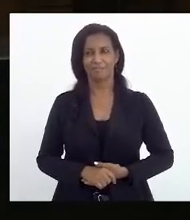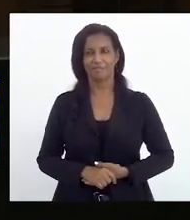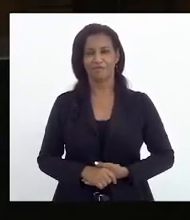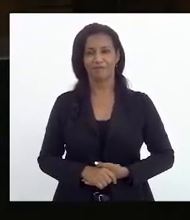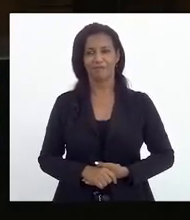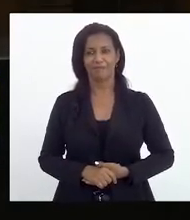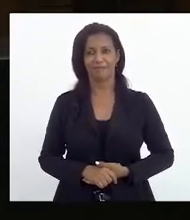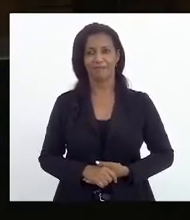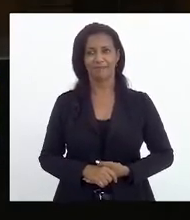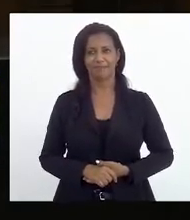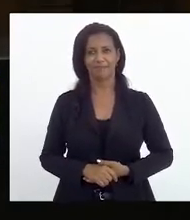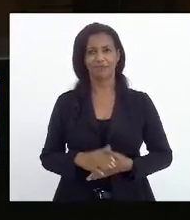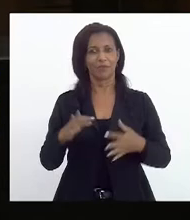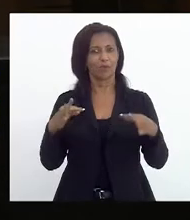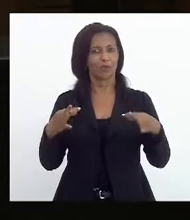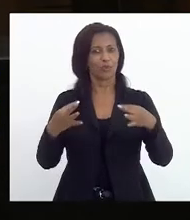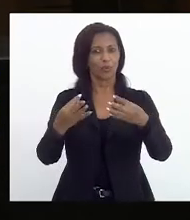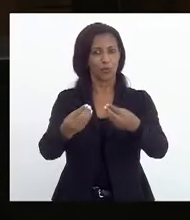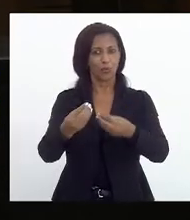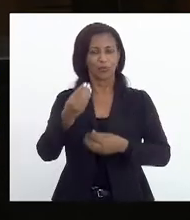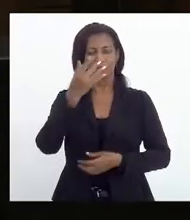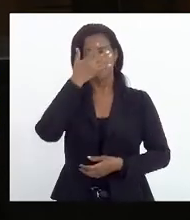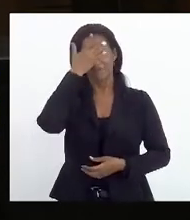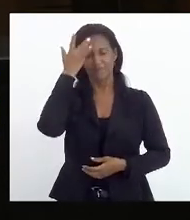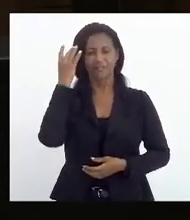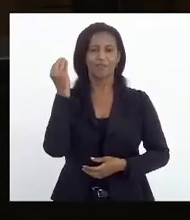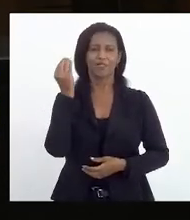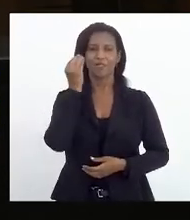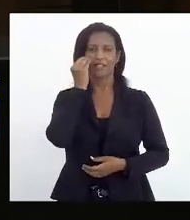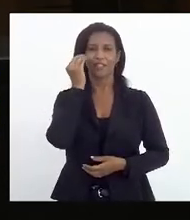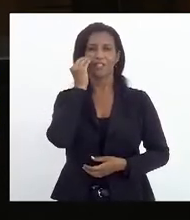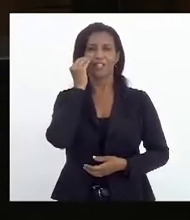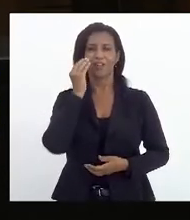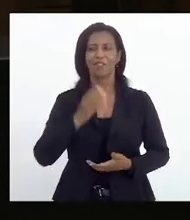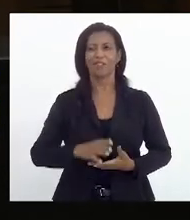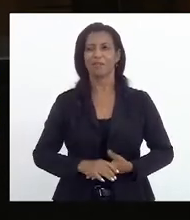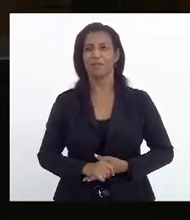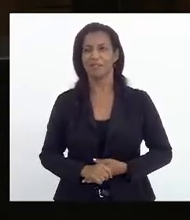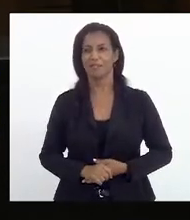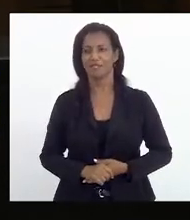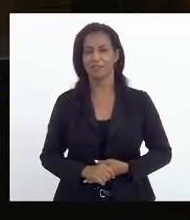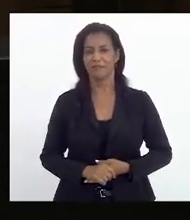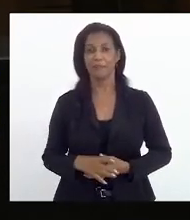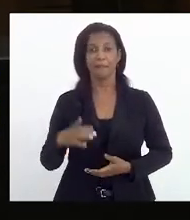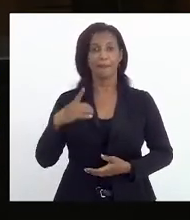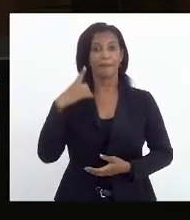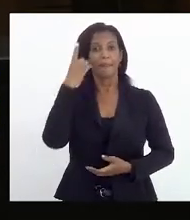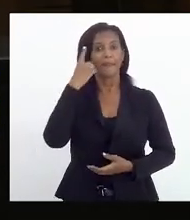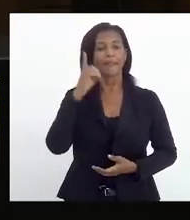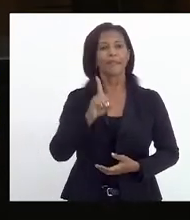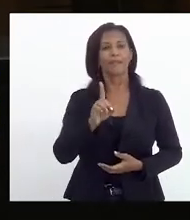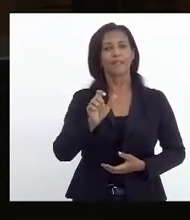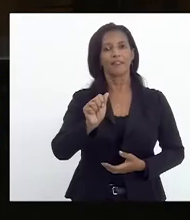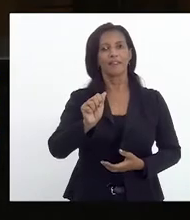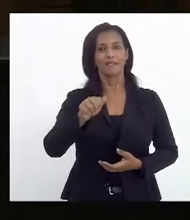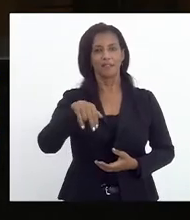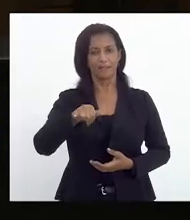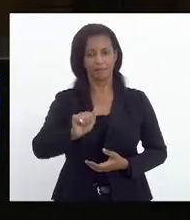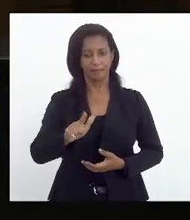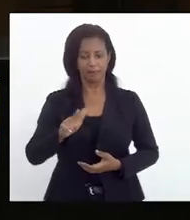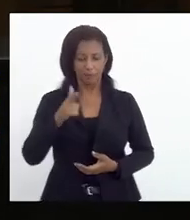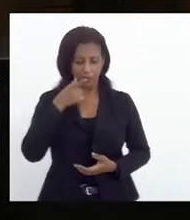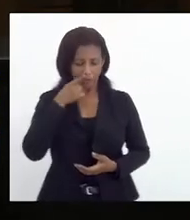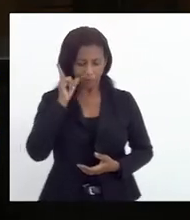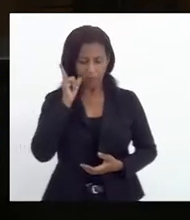senhores e senhoras telespectadores Deputado Daniel liberon e no